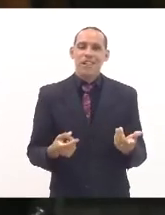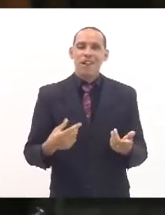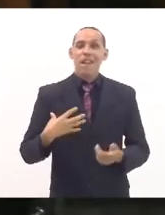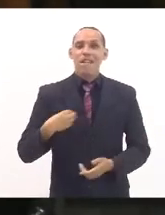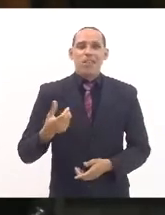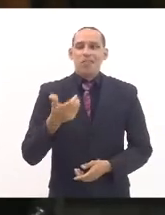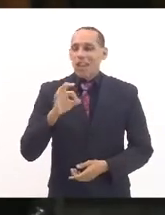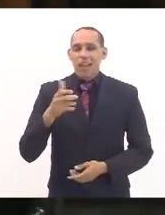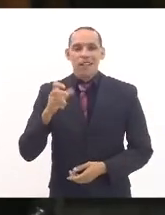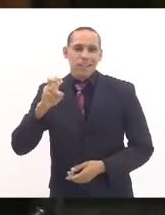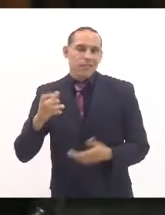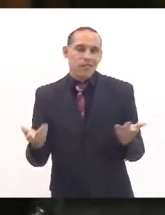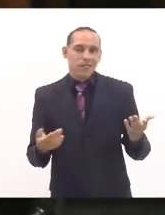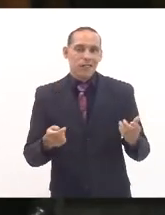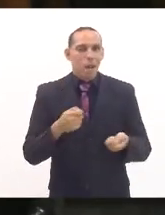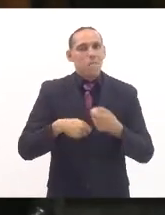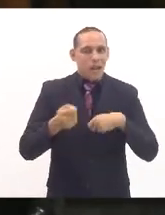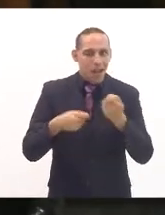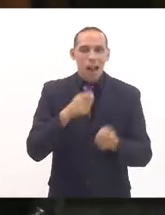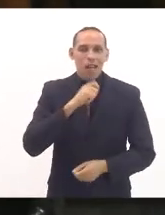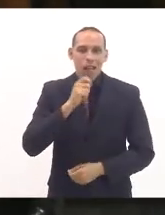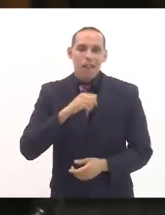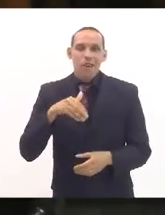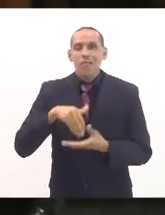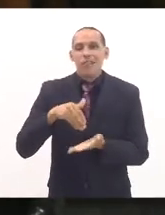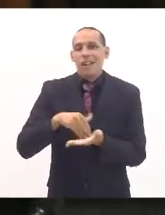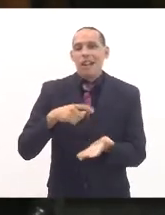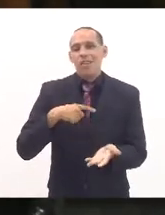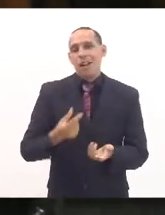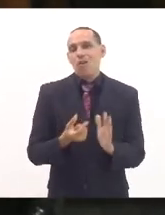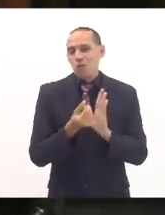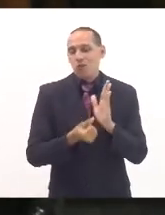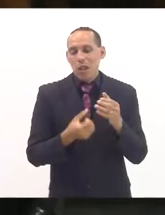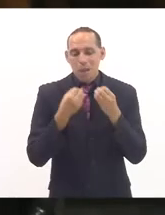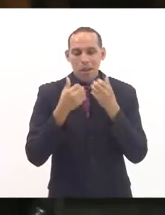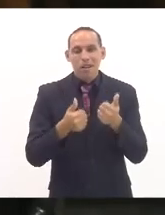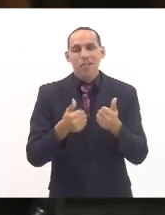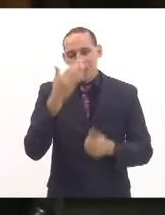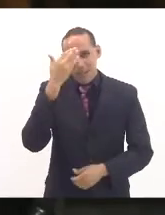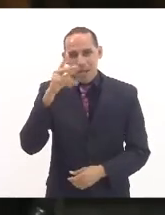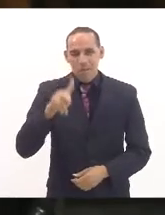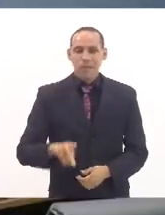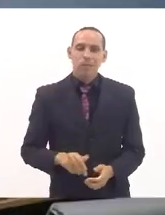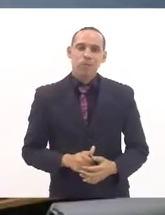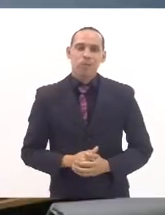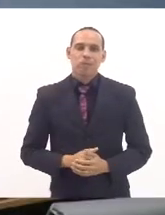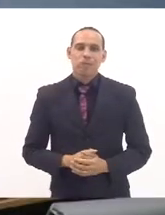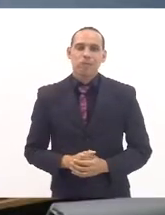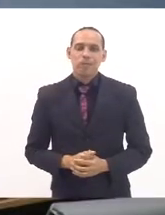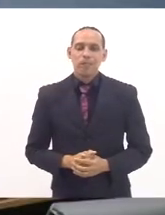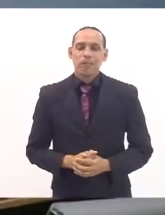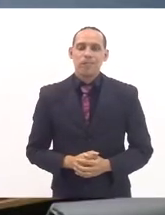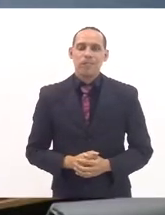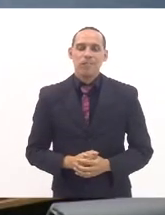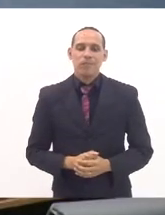15 filhos, economizar o pirulito vai sobrar no final para o orçamento do deputado Márcio Gilberto. Obrigado, presidente.